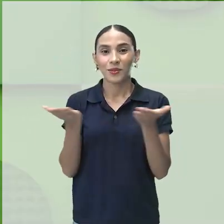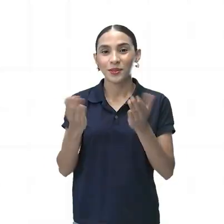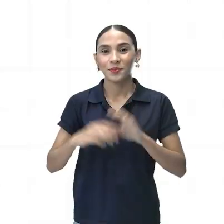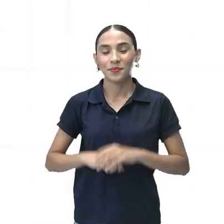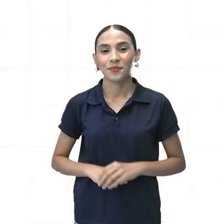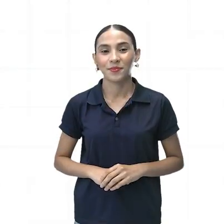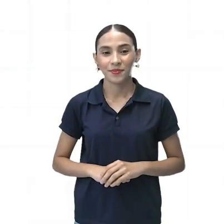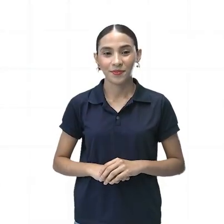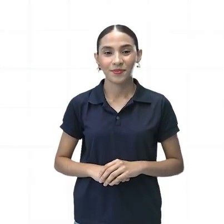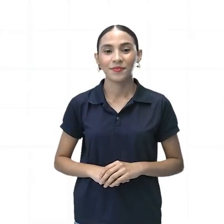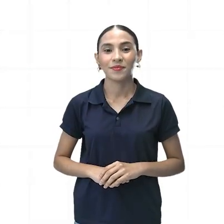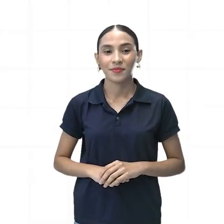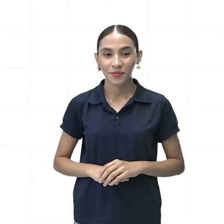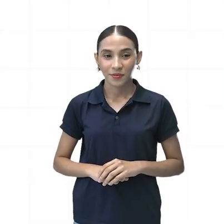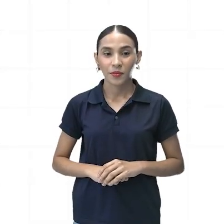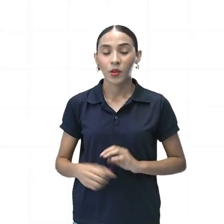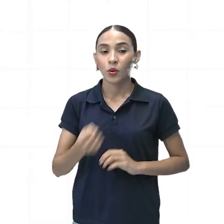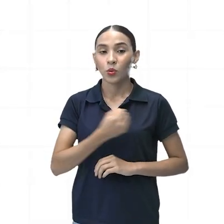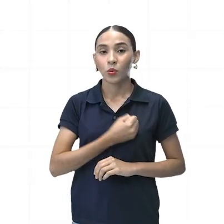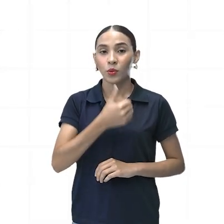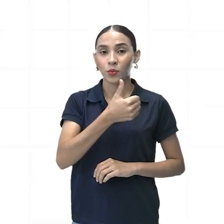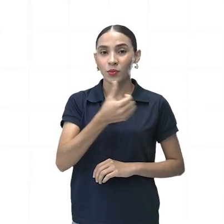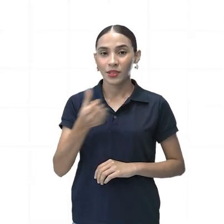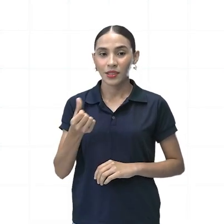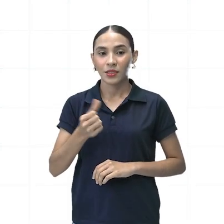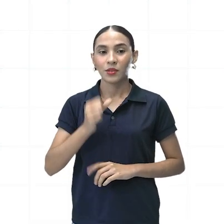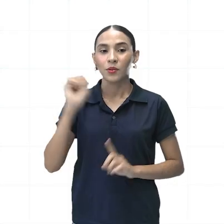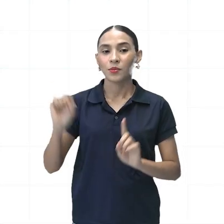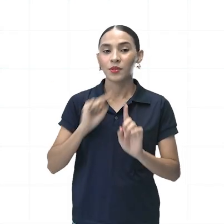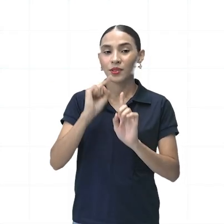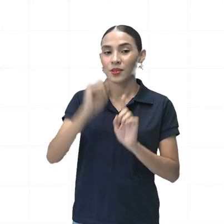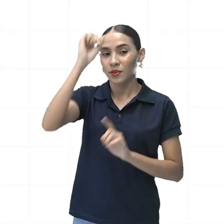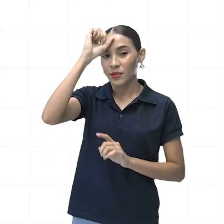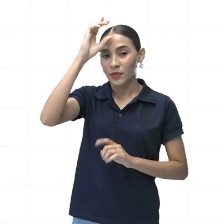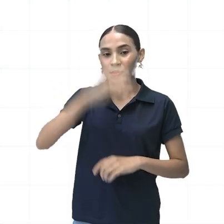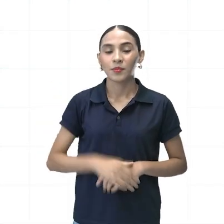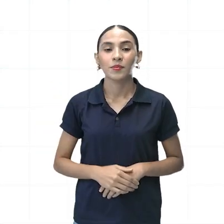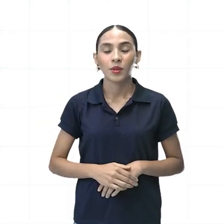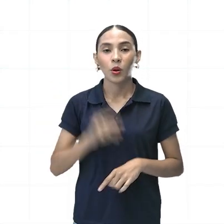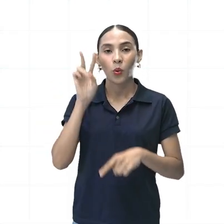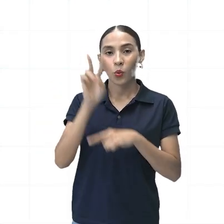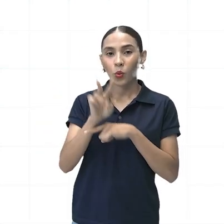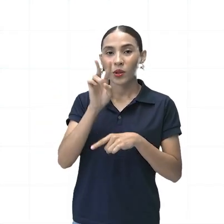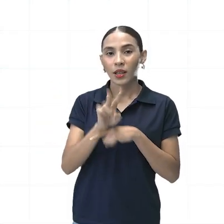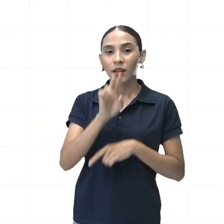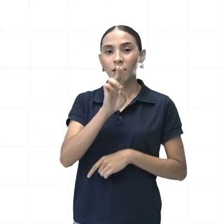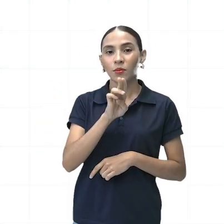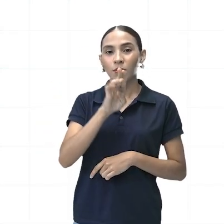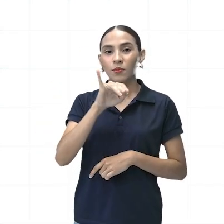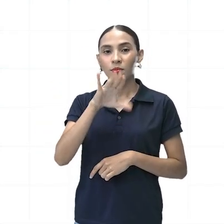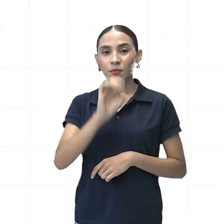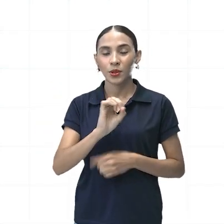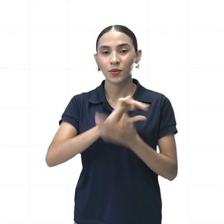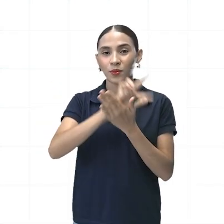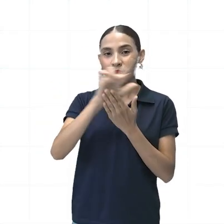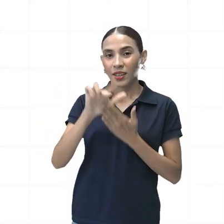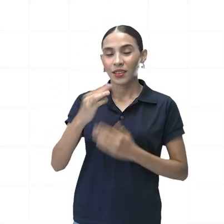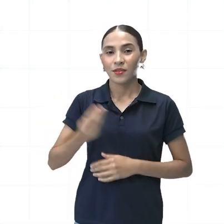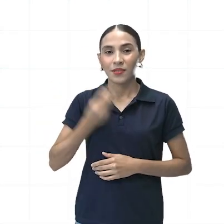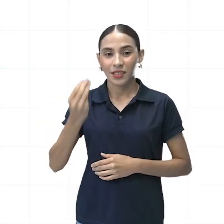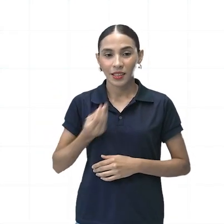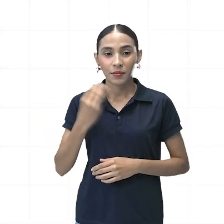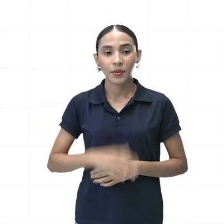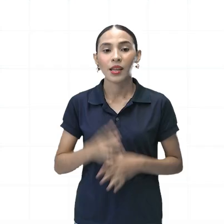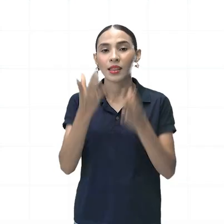hoje. Aula 16, objeto de conhecimento, preservação da